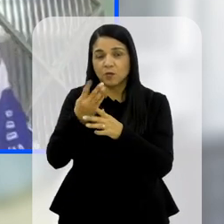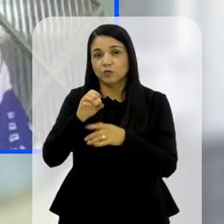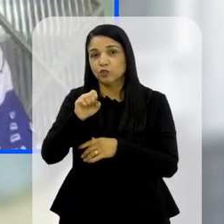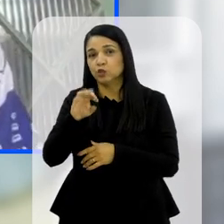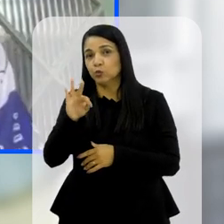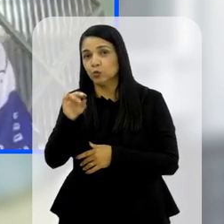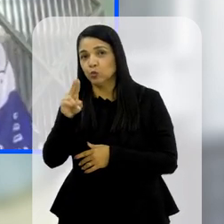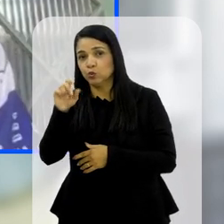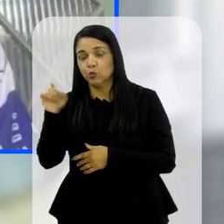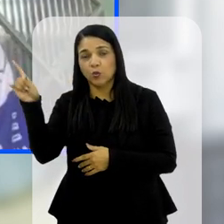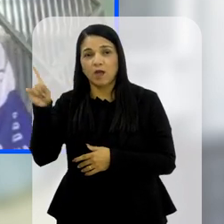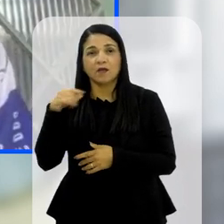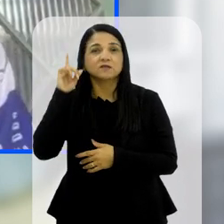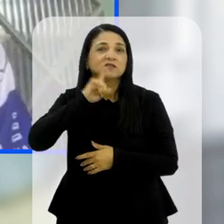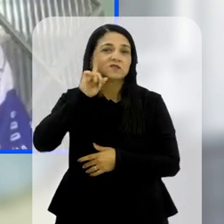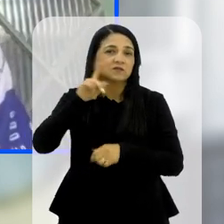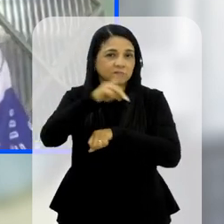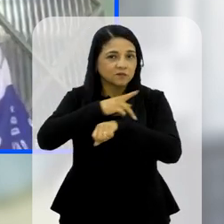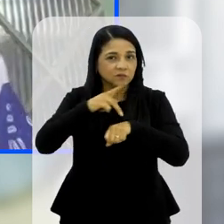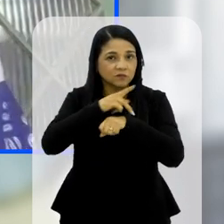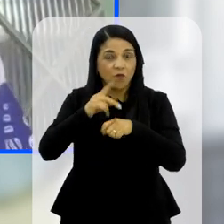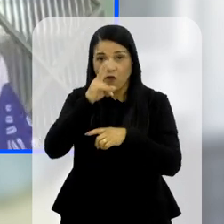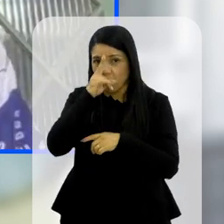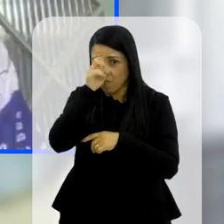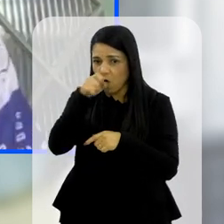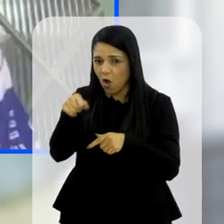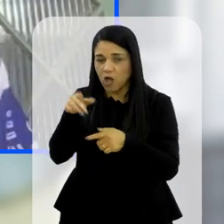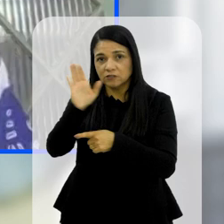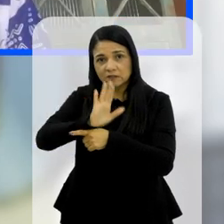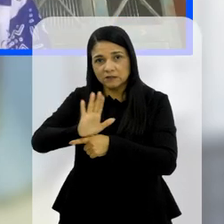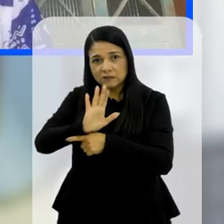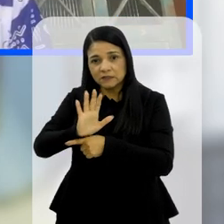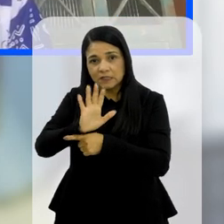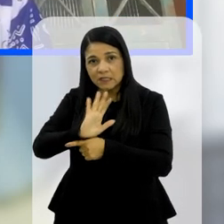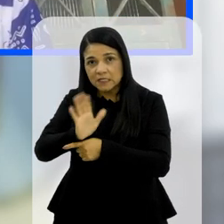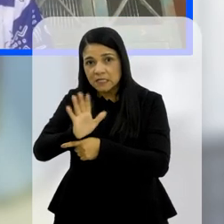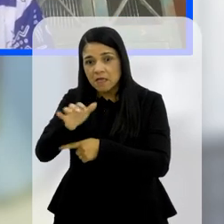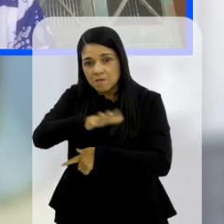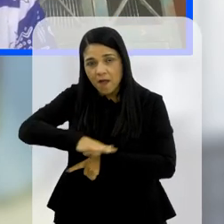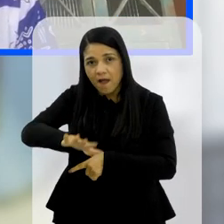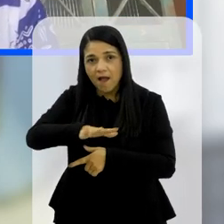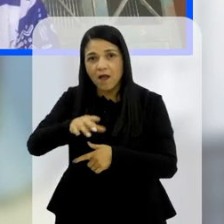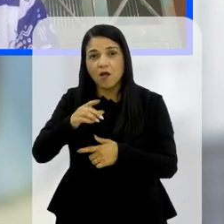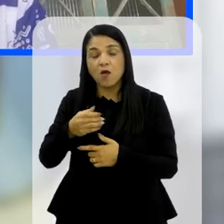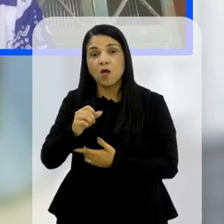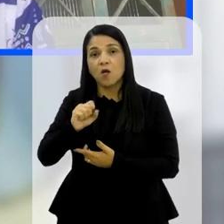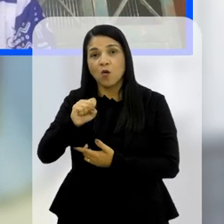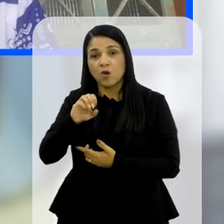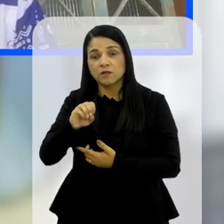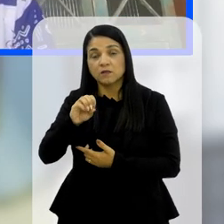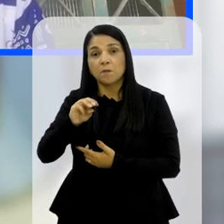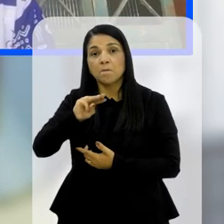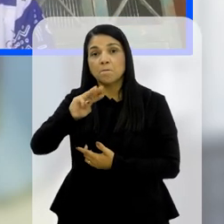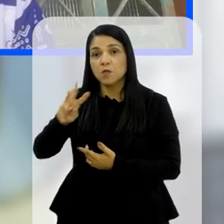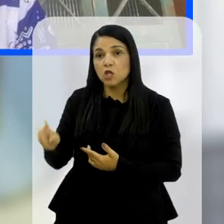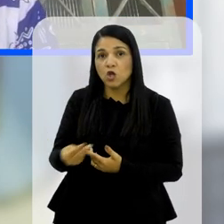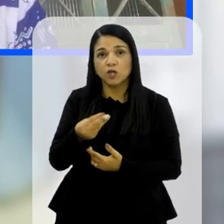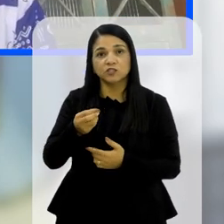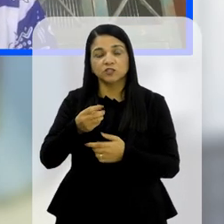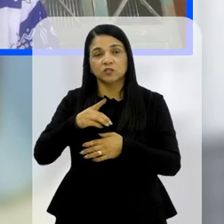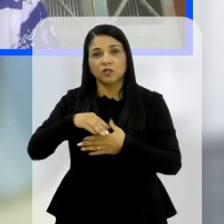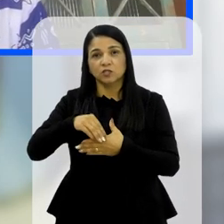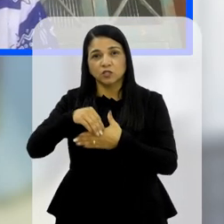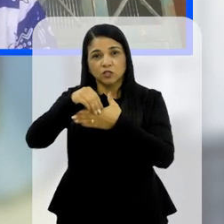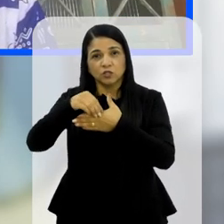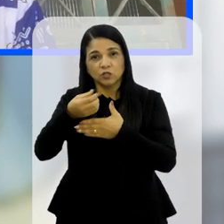que é um cara que abriu uns estúdios em Atlanta, que é um cara fortíssimo hoje no mercado internacional de cinema. Ele ia investir